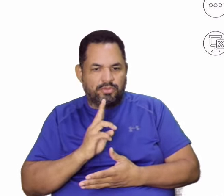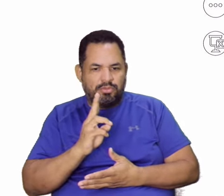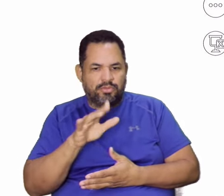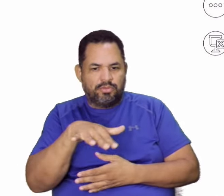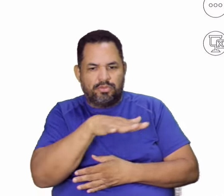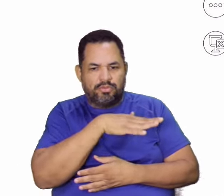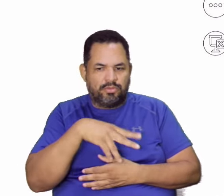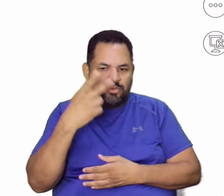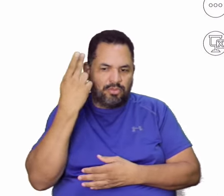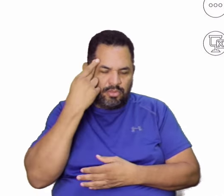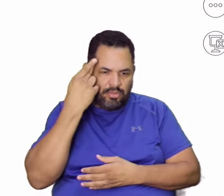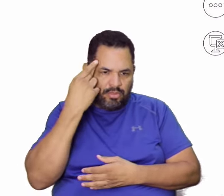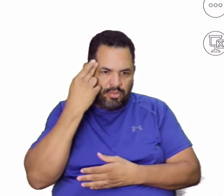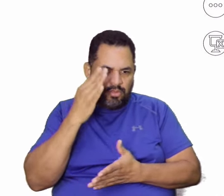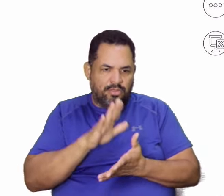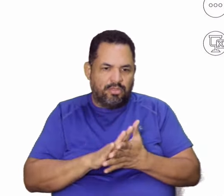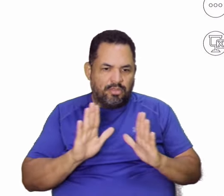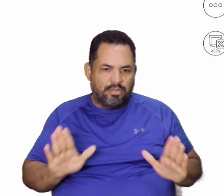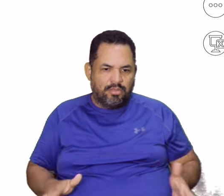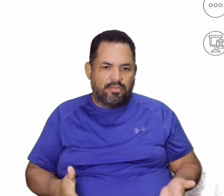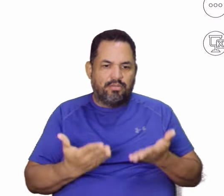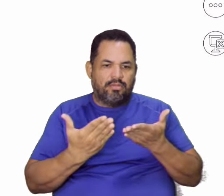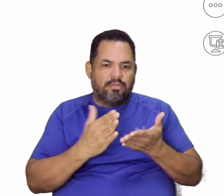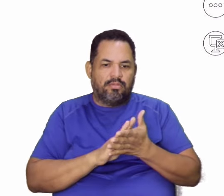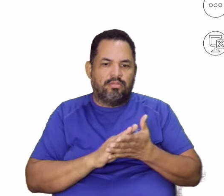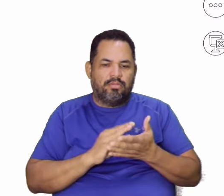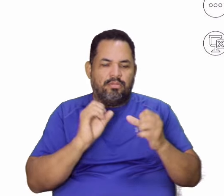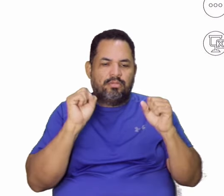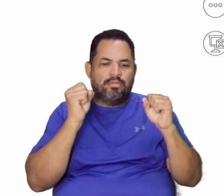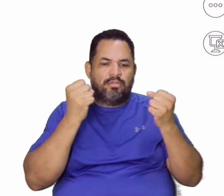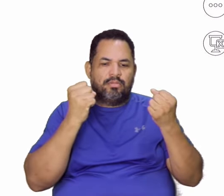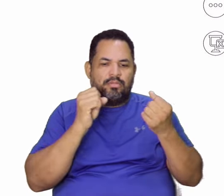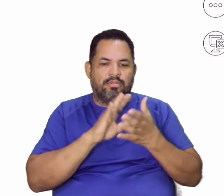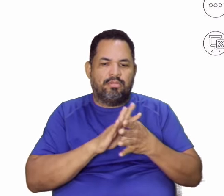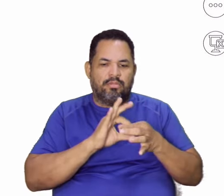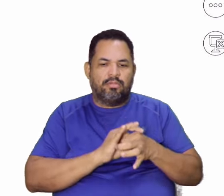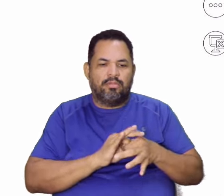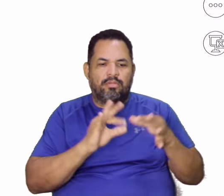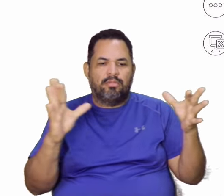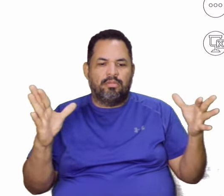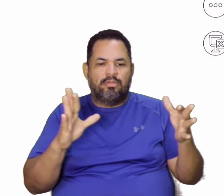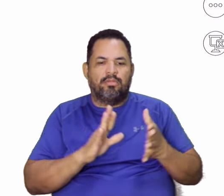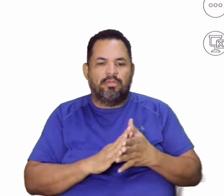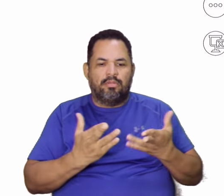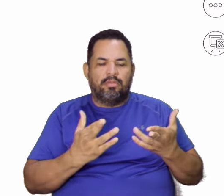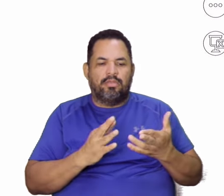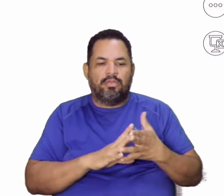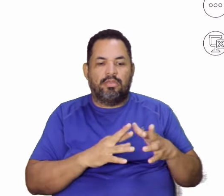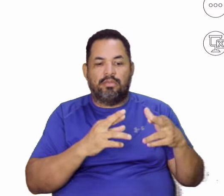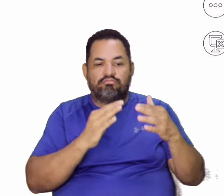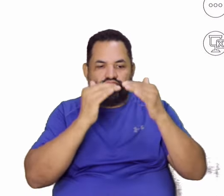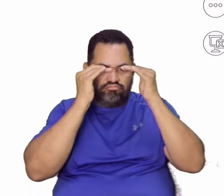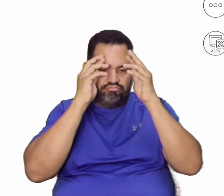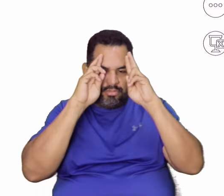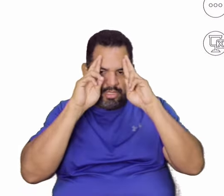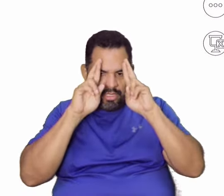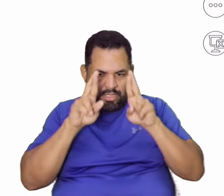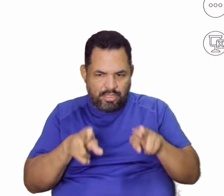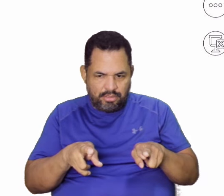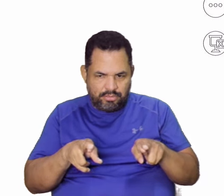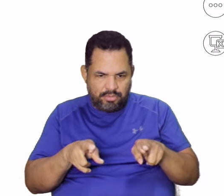espaços naturais e letra e promover ao ar livre que respeitem